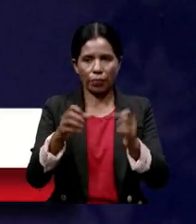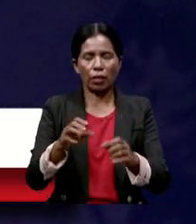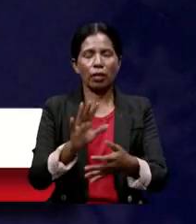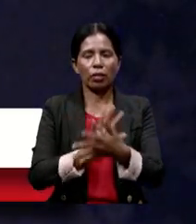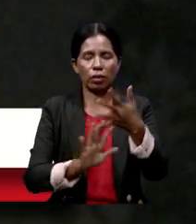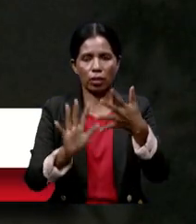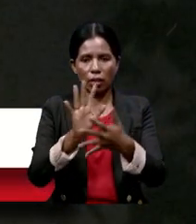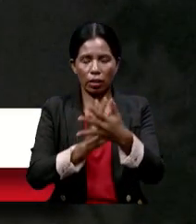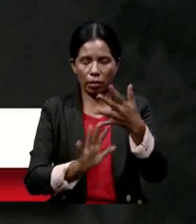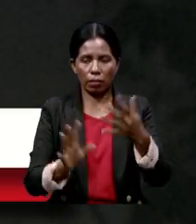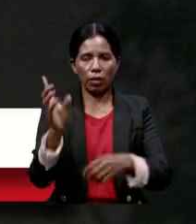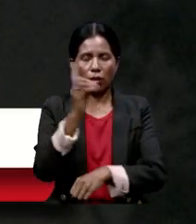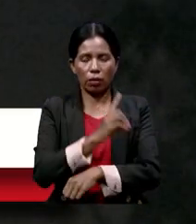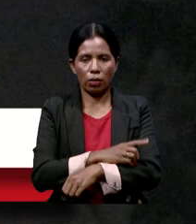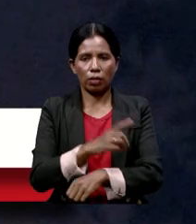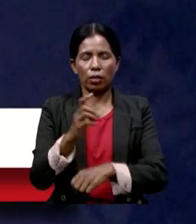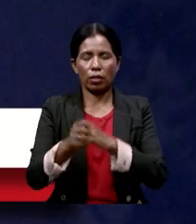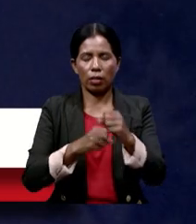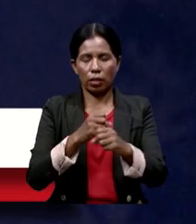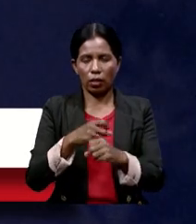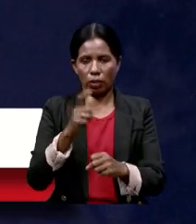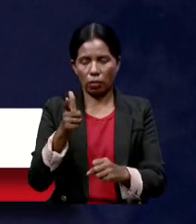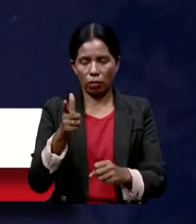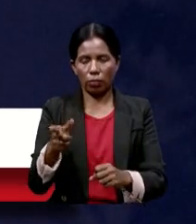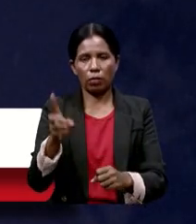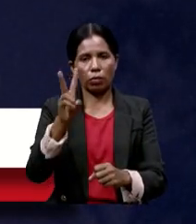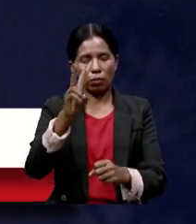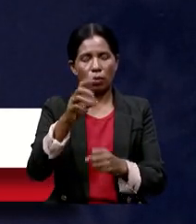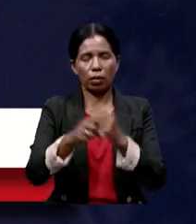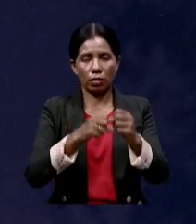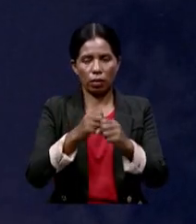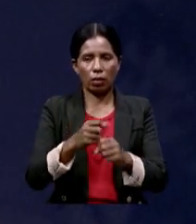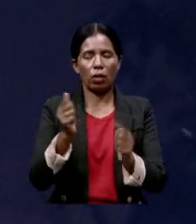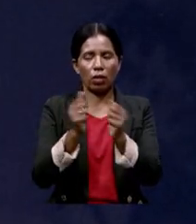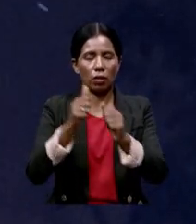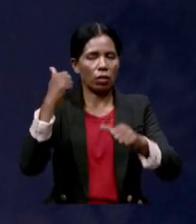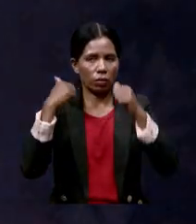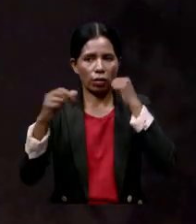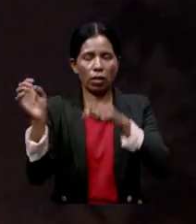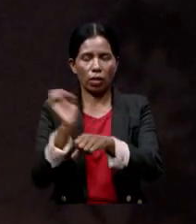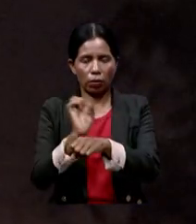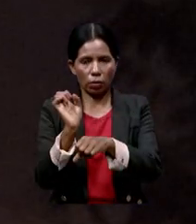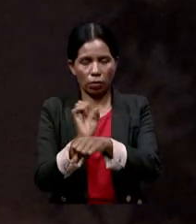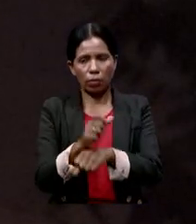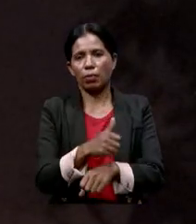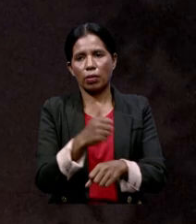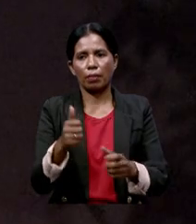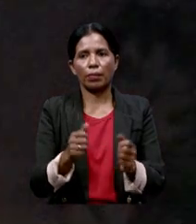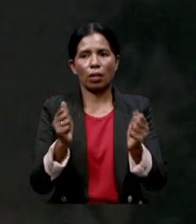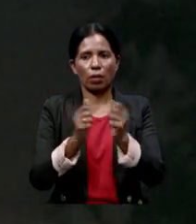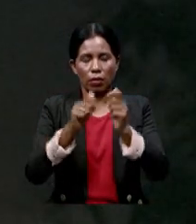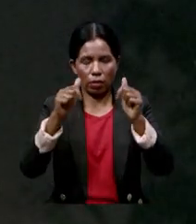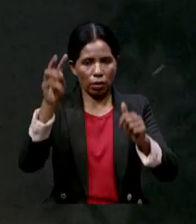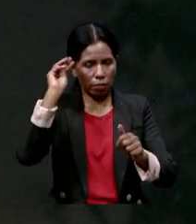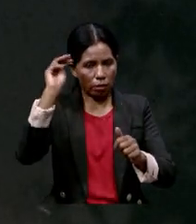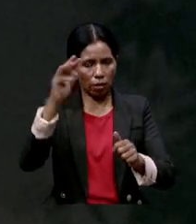festeja loron boti da neba 22 anos e tane restauração ne, honetik aktividade ekonomia ruma. Ho idanemak